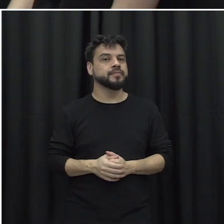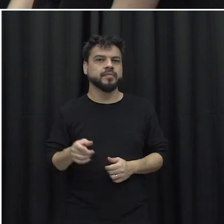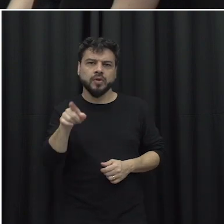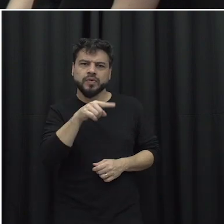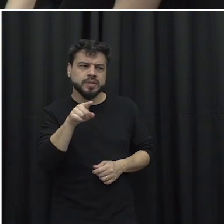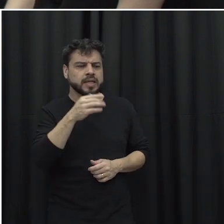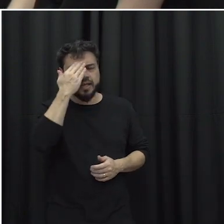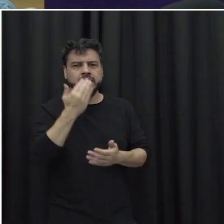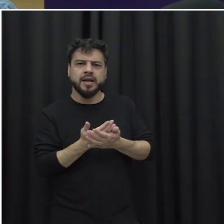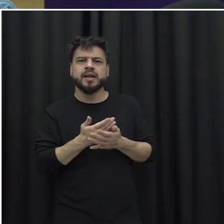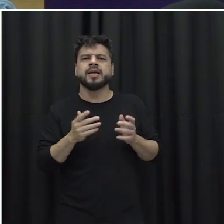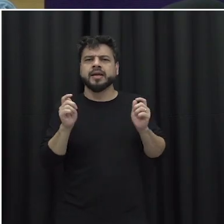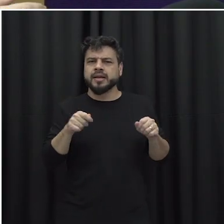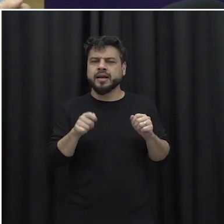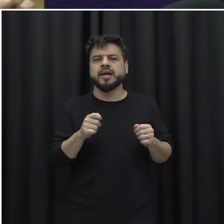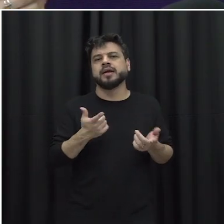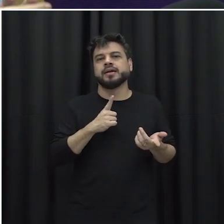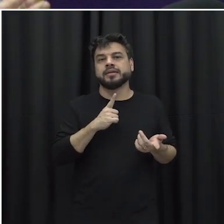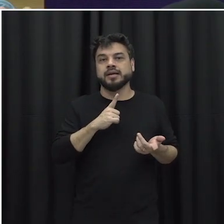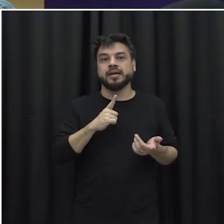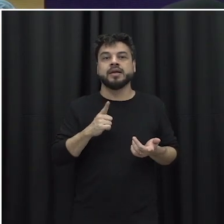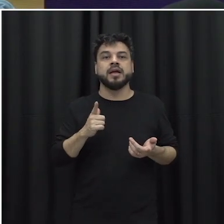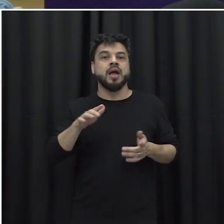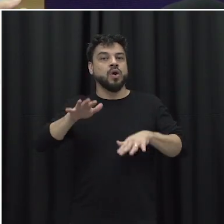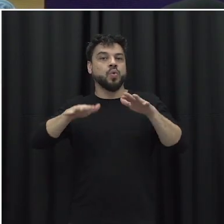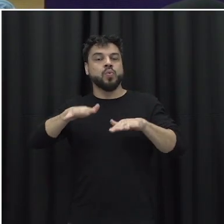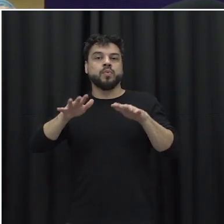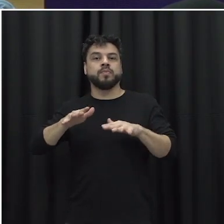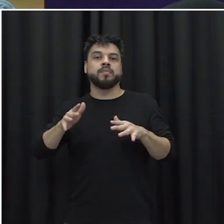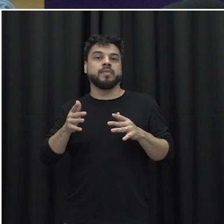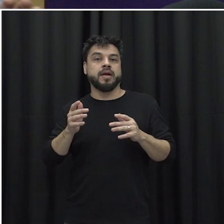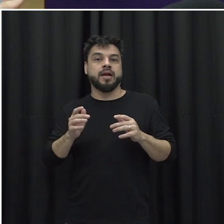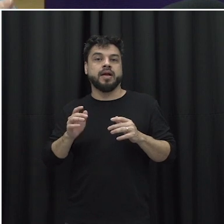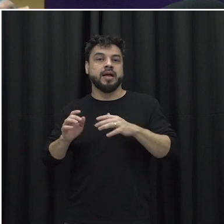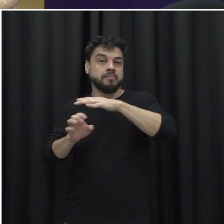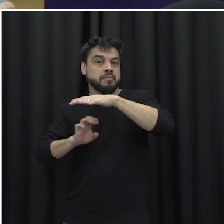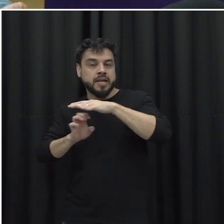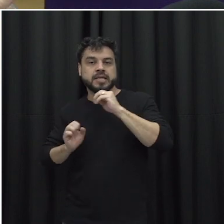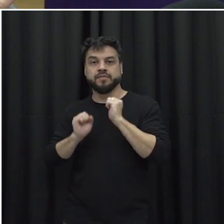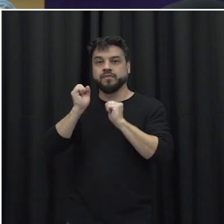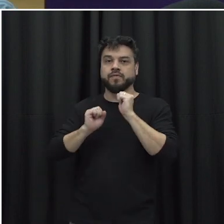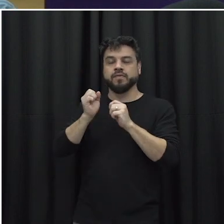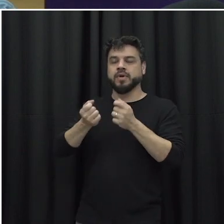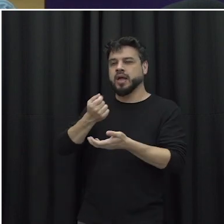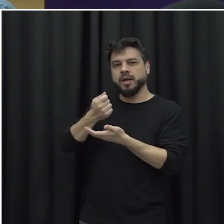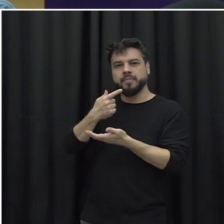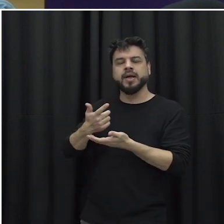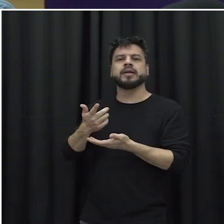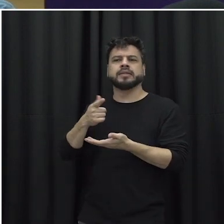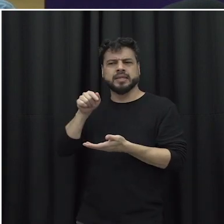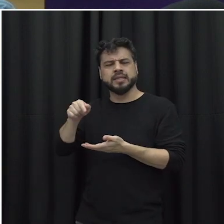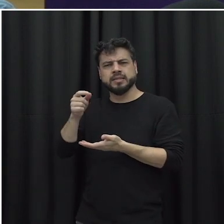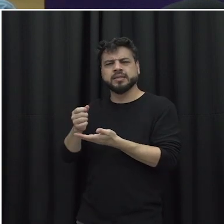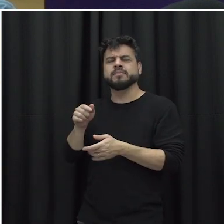de lobby de grandes farmacêuticas que faça com que essa regulamentação seja mais rígida e dificulte essa questão dos